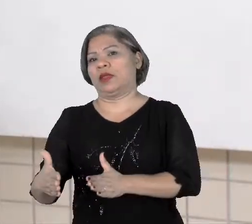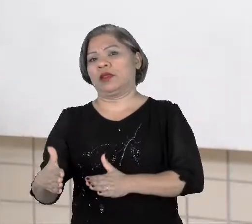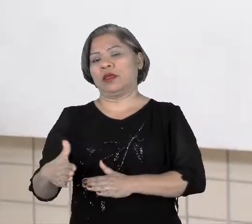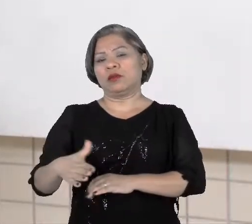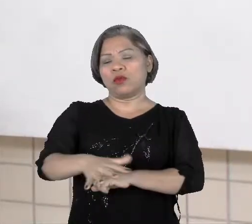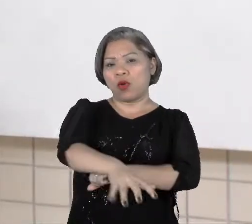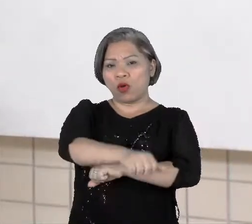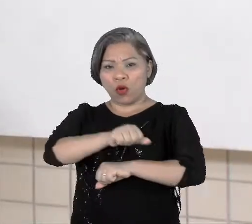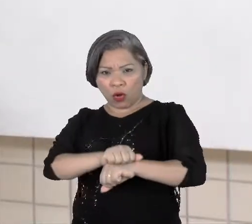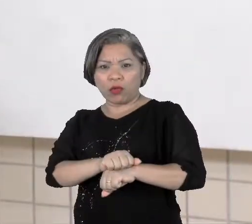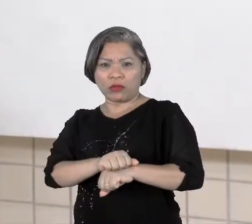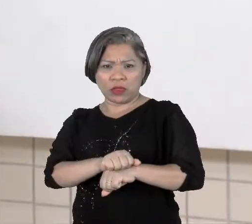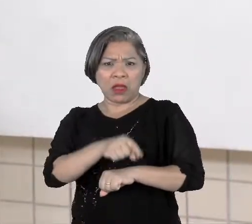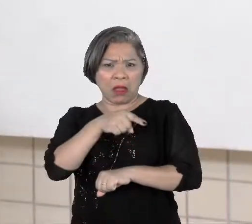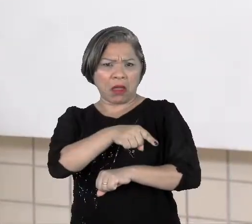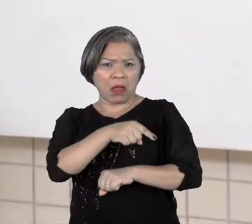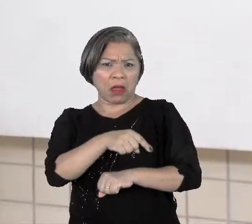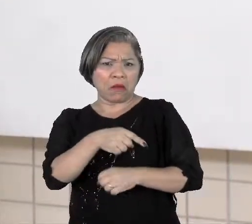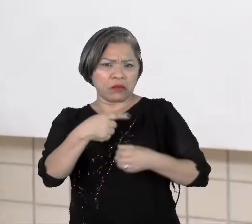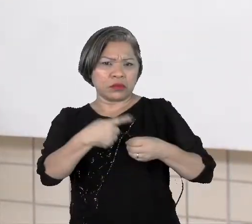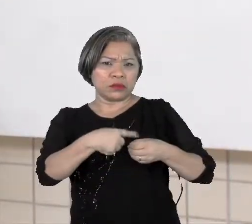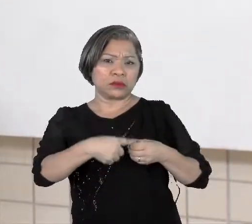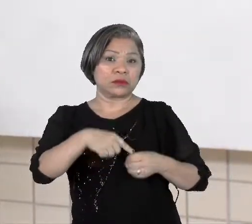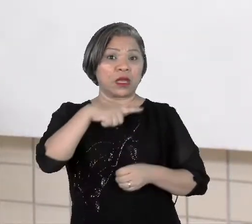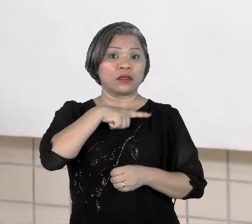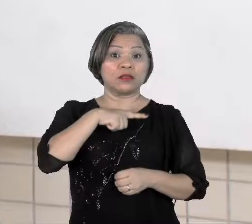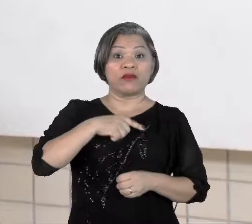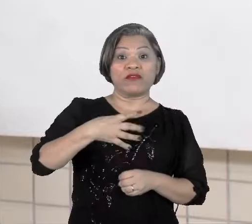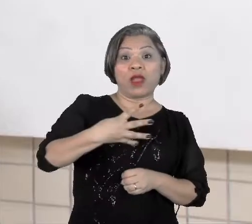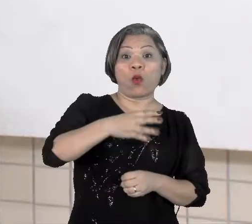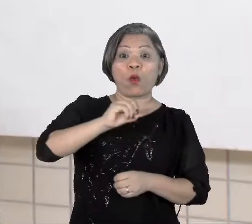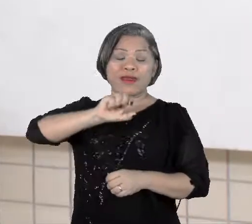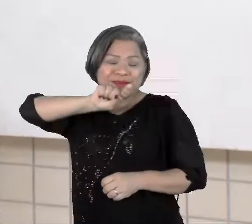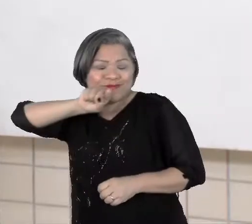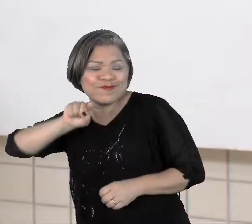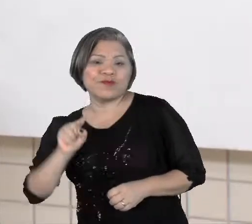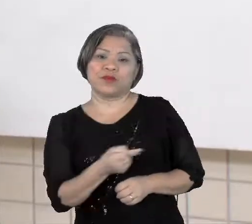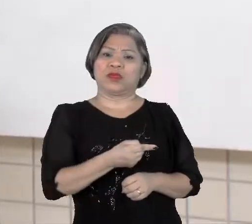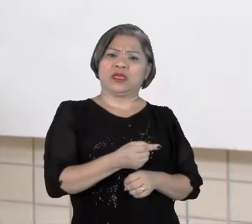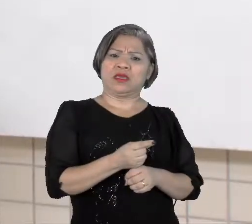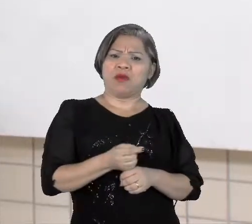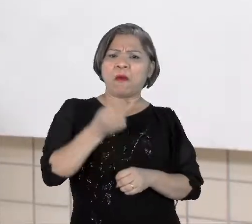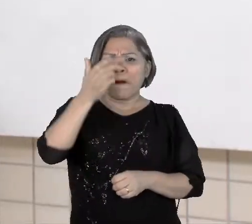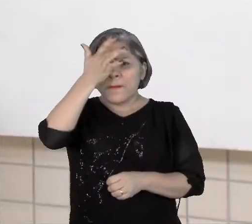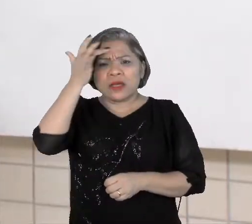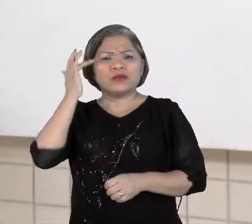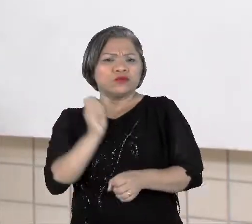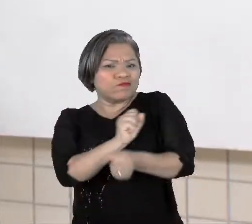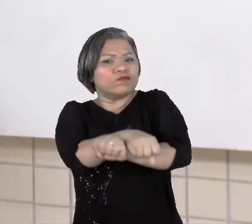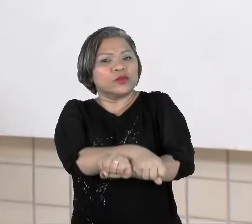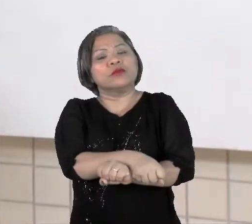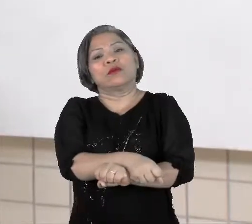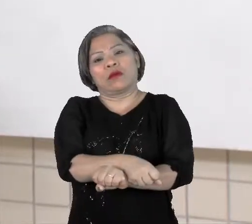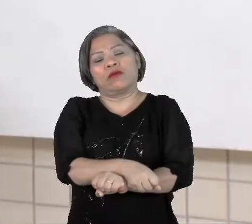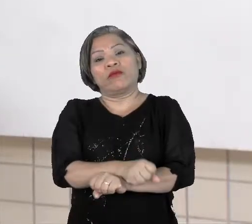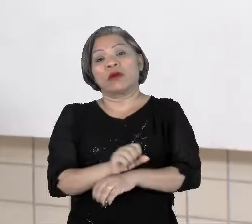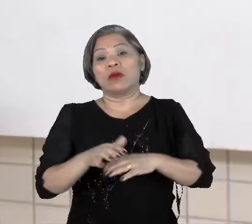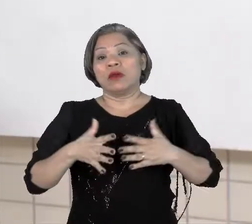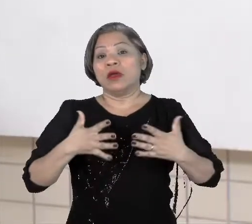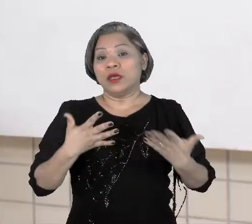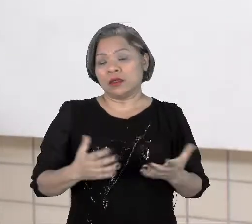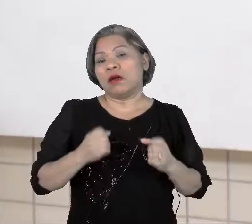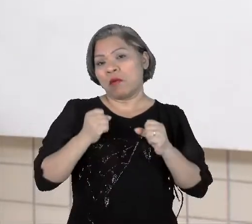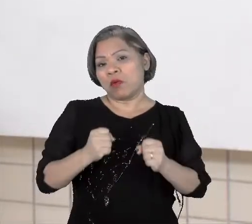essa cidade chegou a ter até 40.000 escravos. Então, nós podemos dizer, através dessa afirmação,